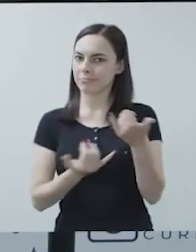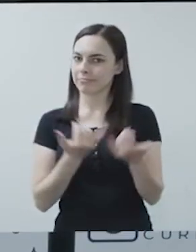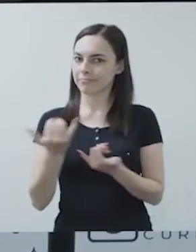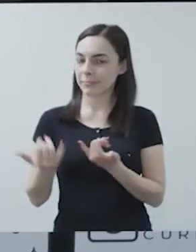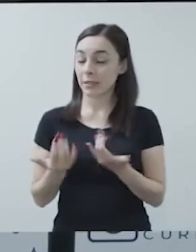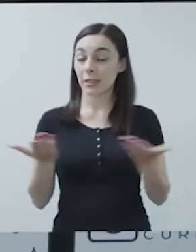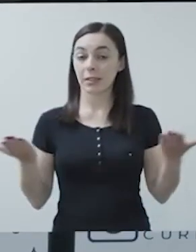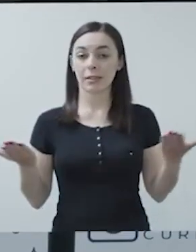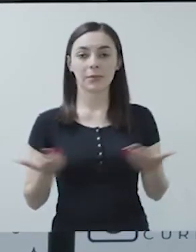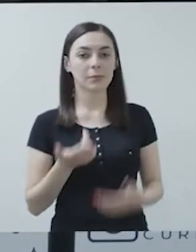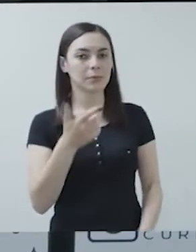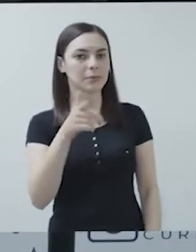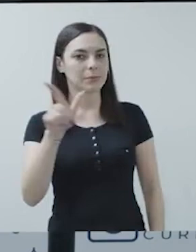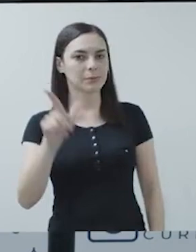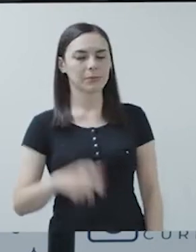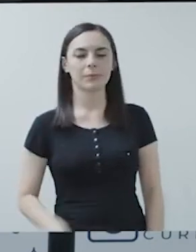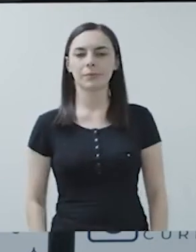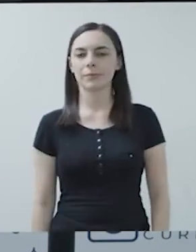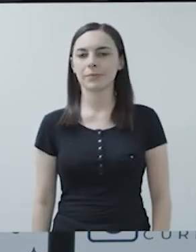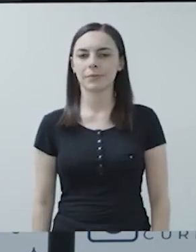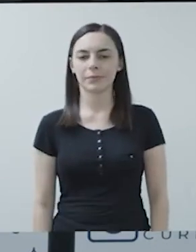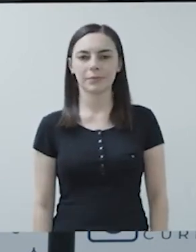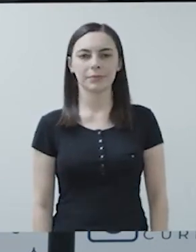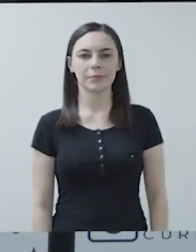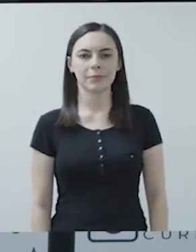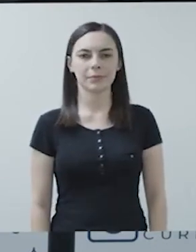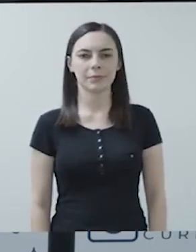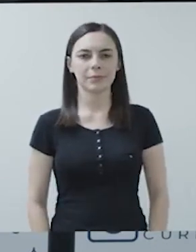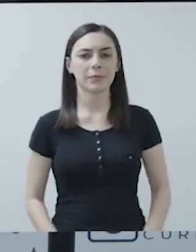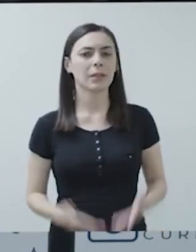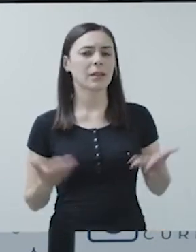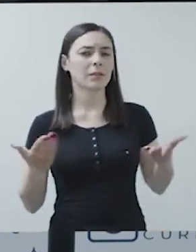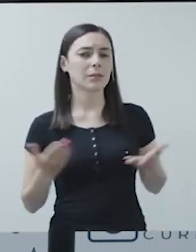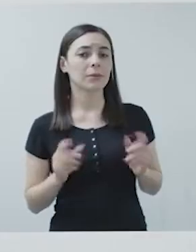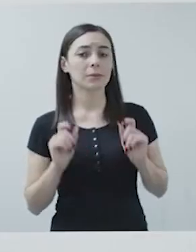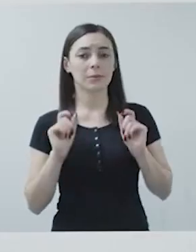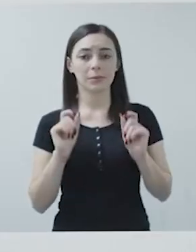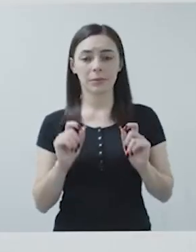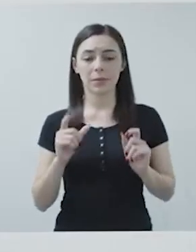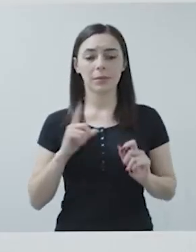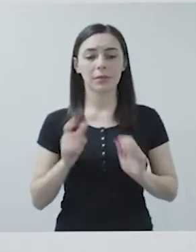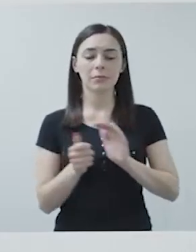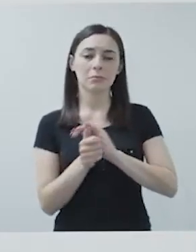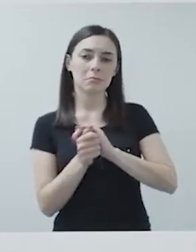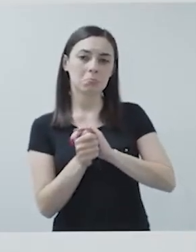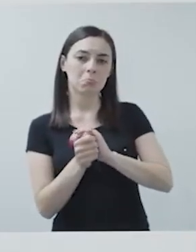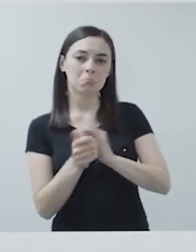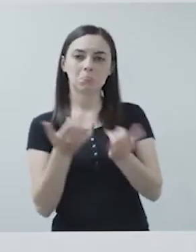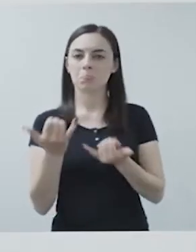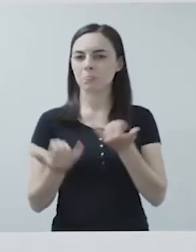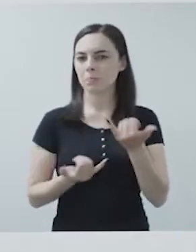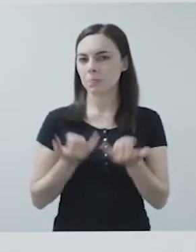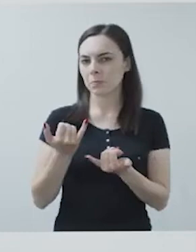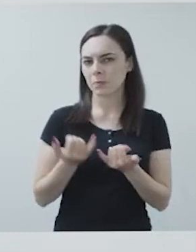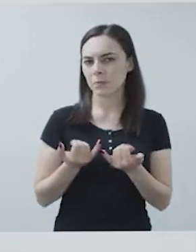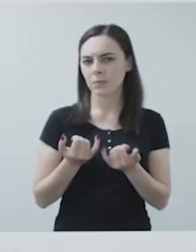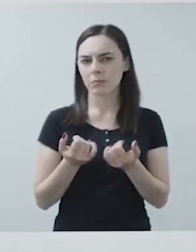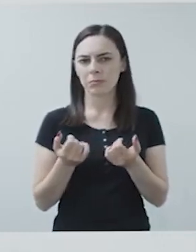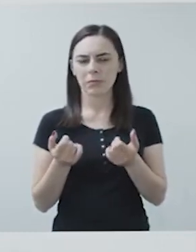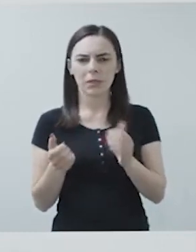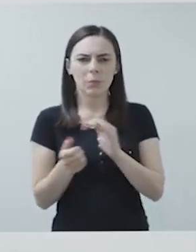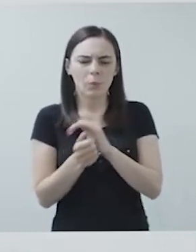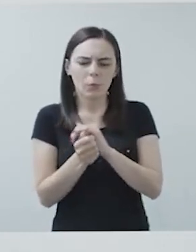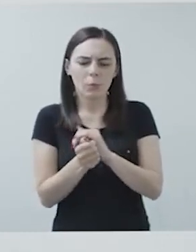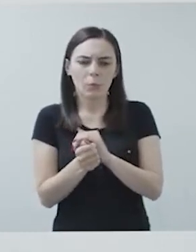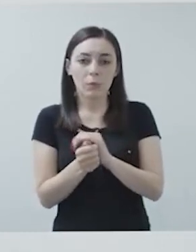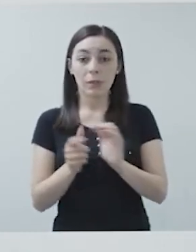Então vamos para o próximo. O que nós temos ali é uma tartaruguinha de brinquedo, pequena. E